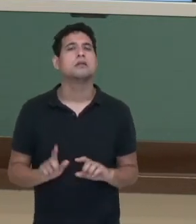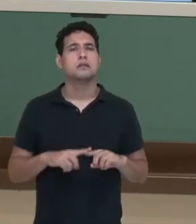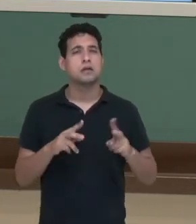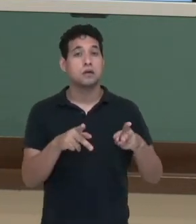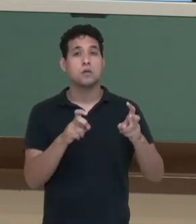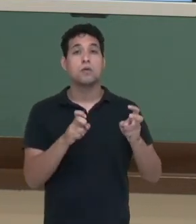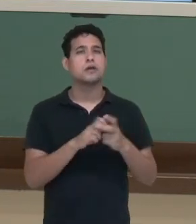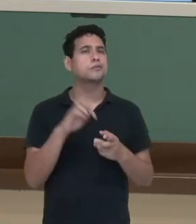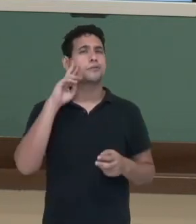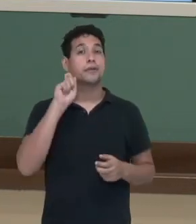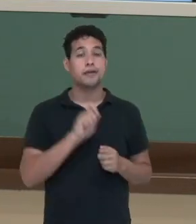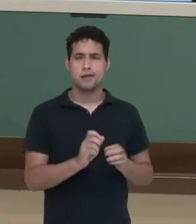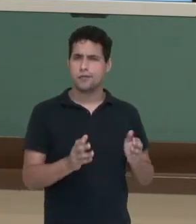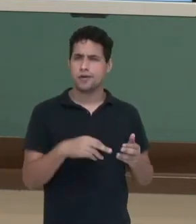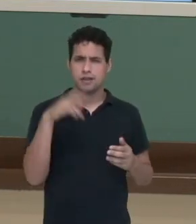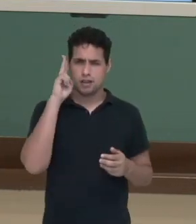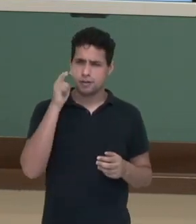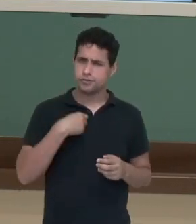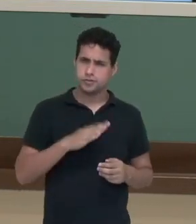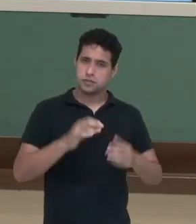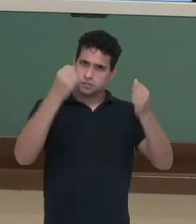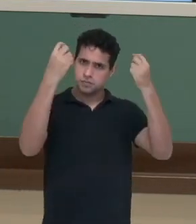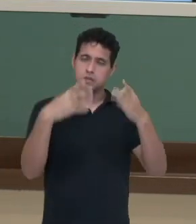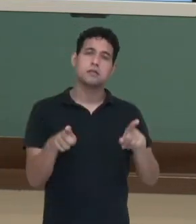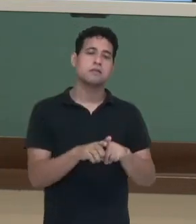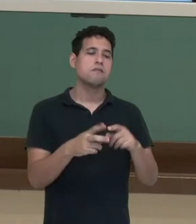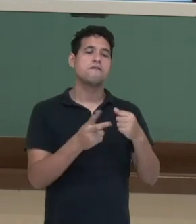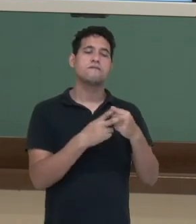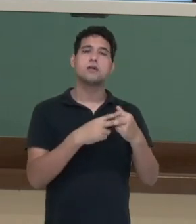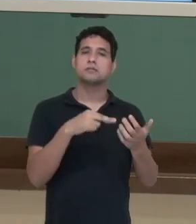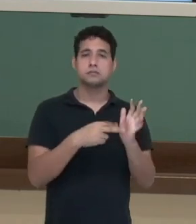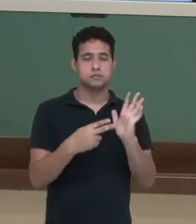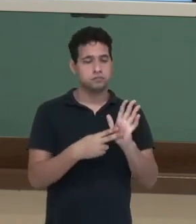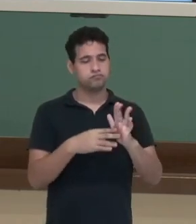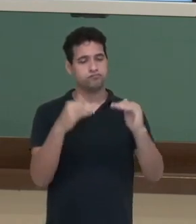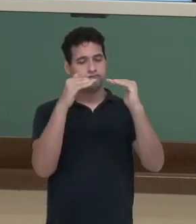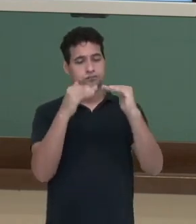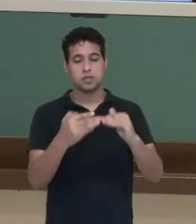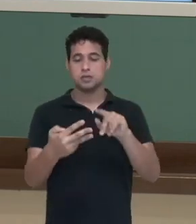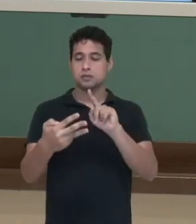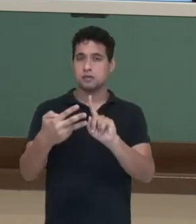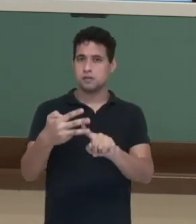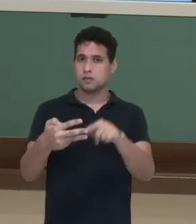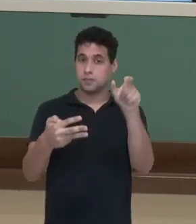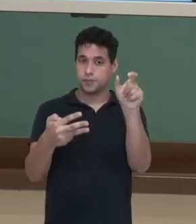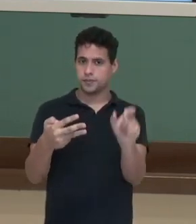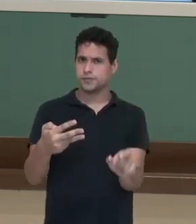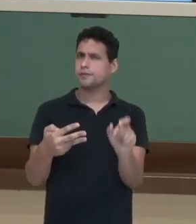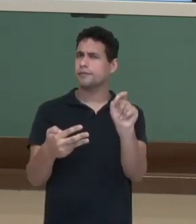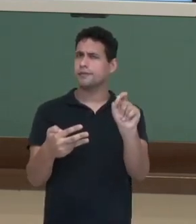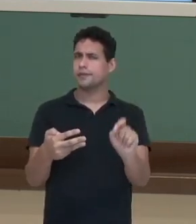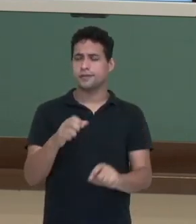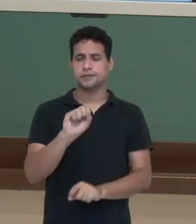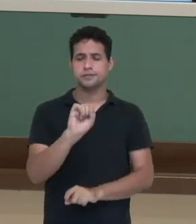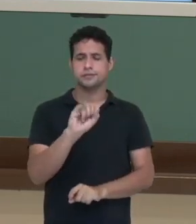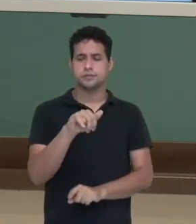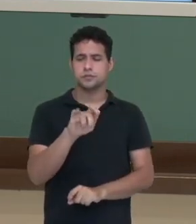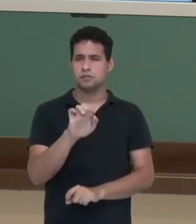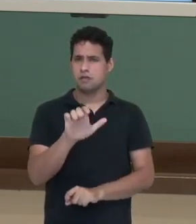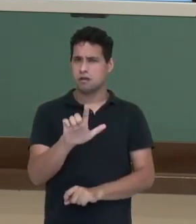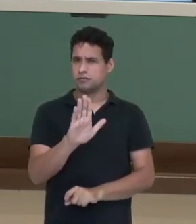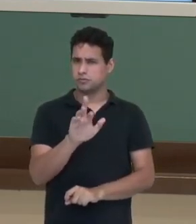a seguir. Agora, lembra que eu falei para vocês que os verbos são conjugados na terceira pessoa do singular?